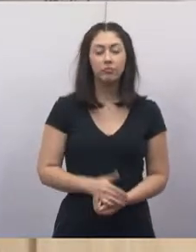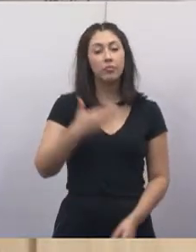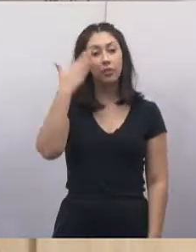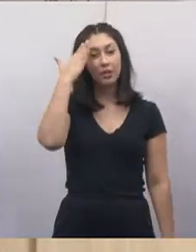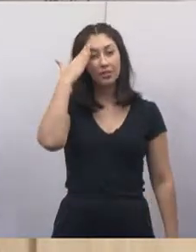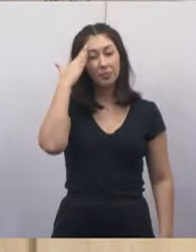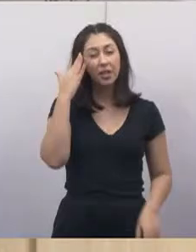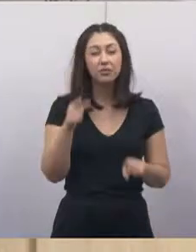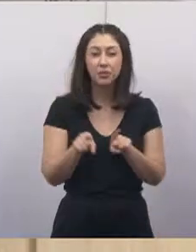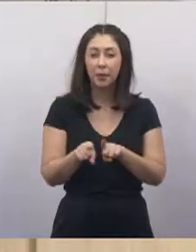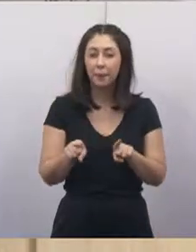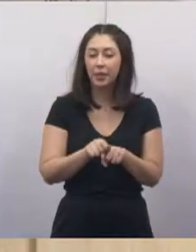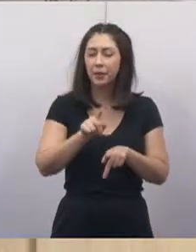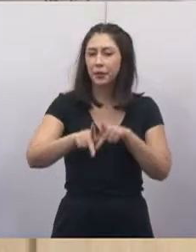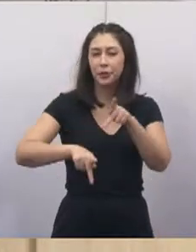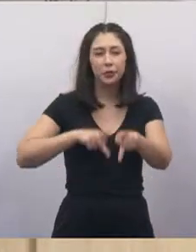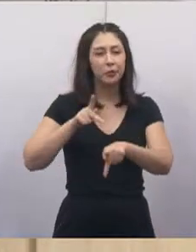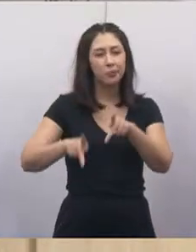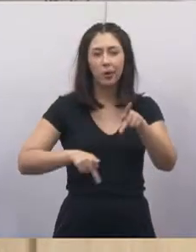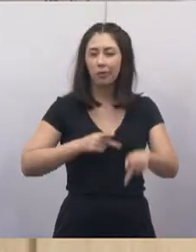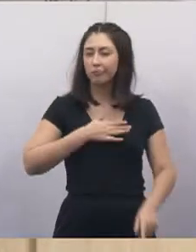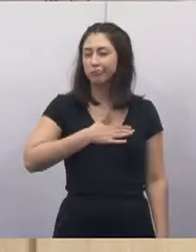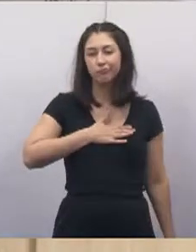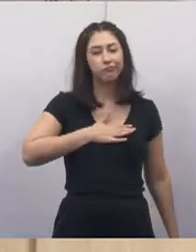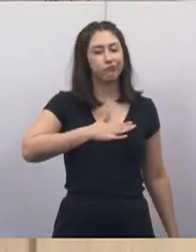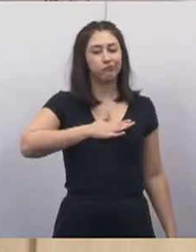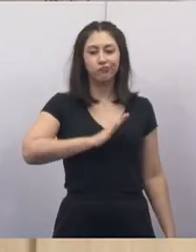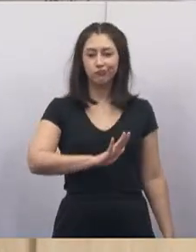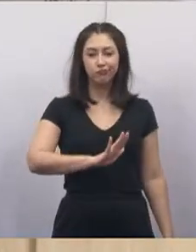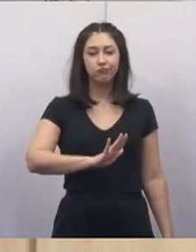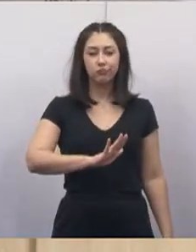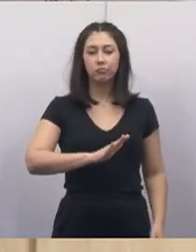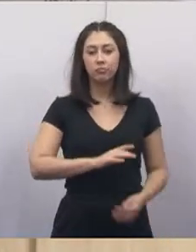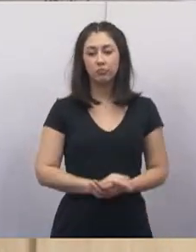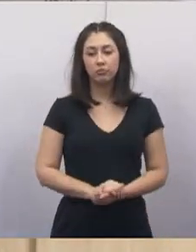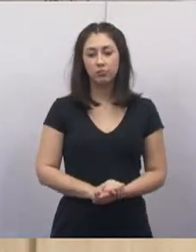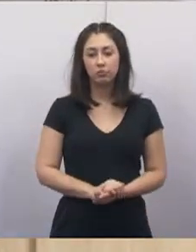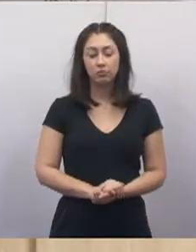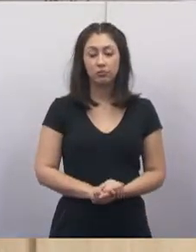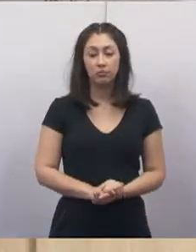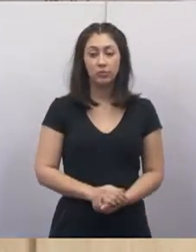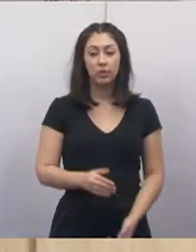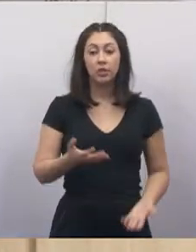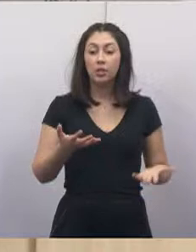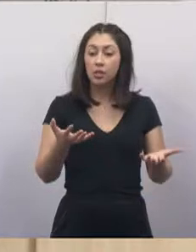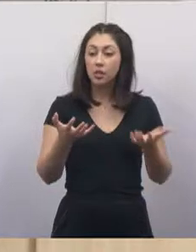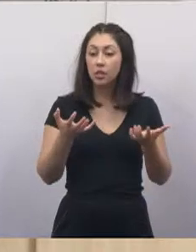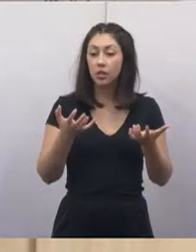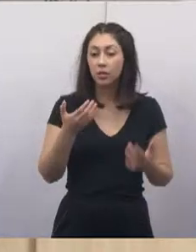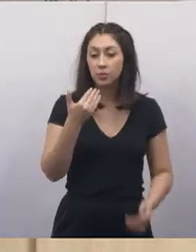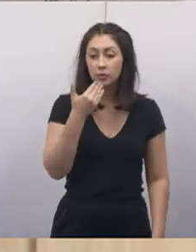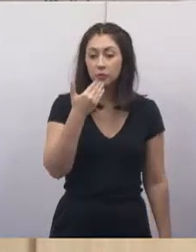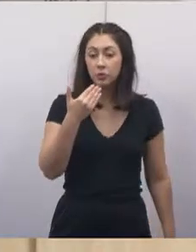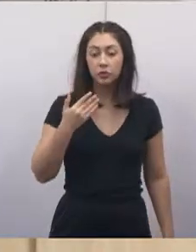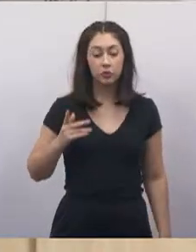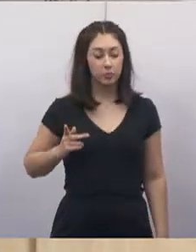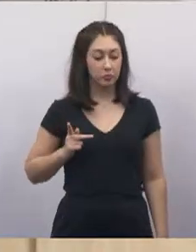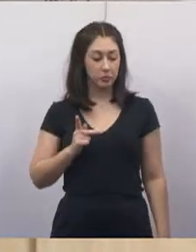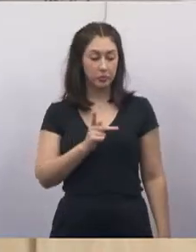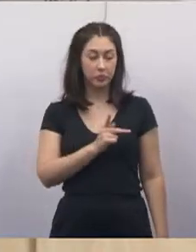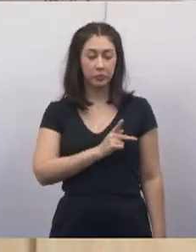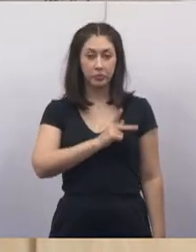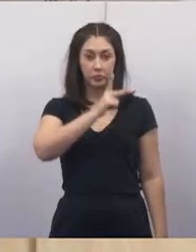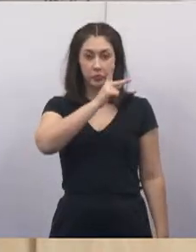a insatisfação da população citada no parágrafo acima. Requeremos ao senhor excelentíssimo presidente dessa